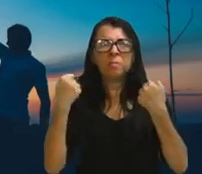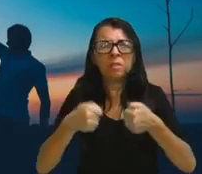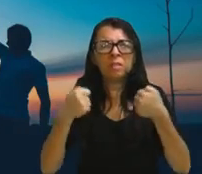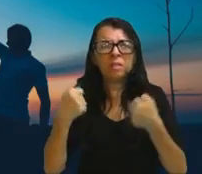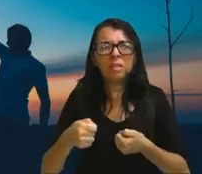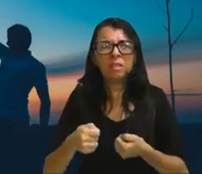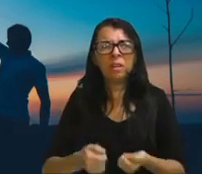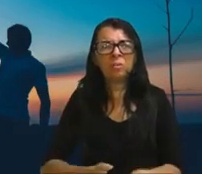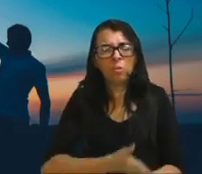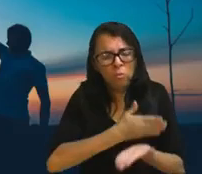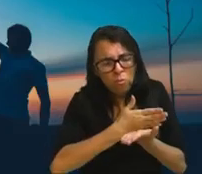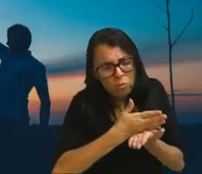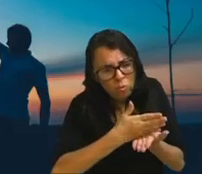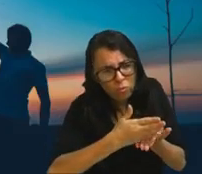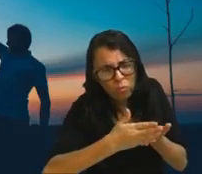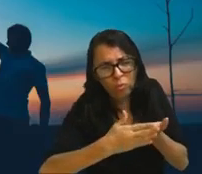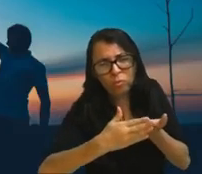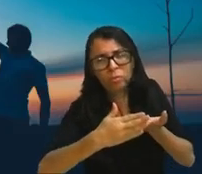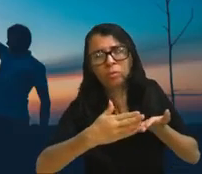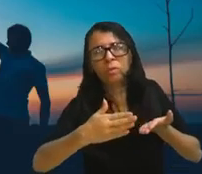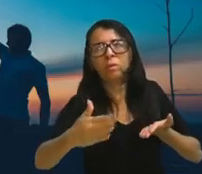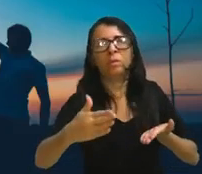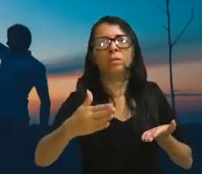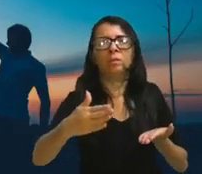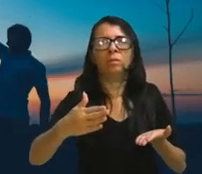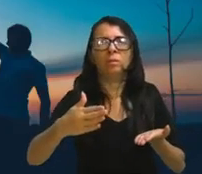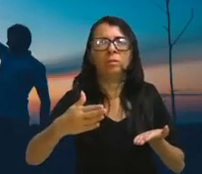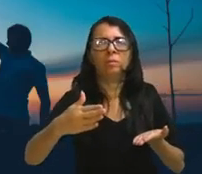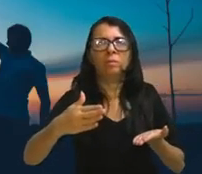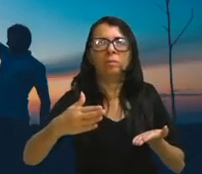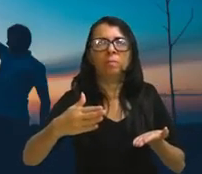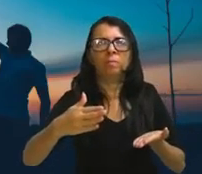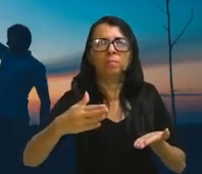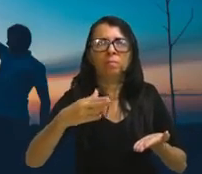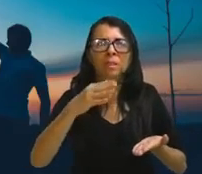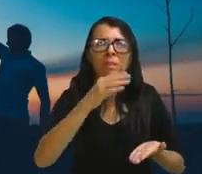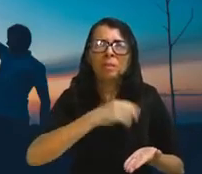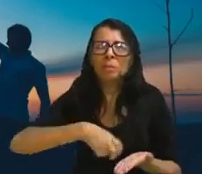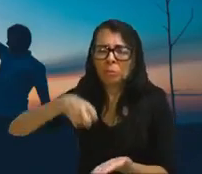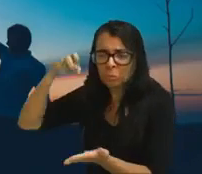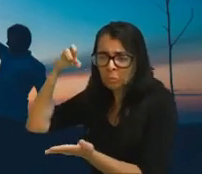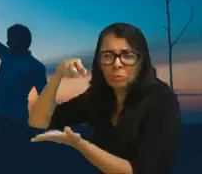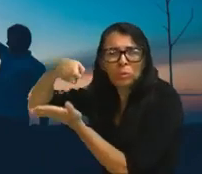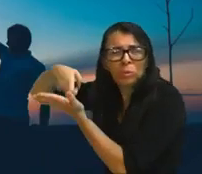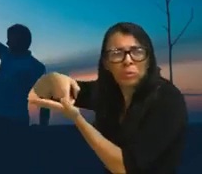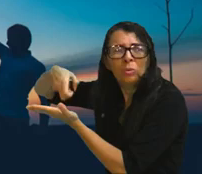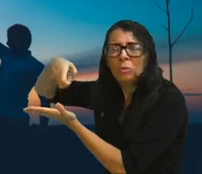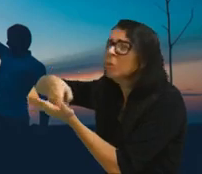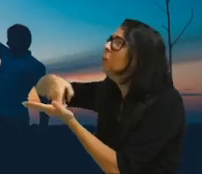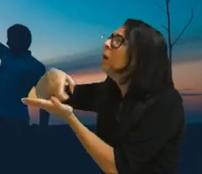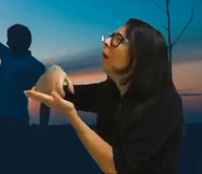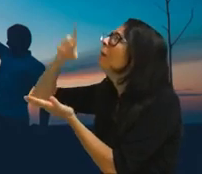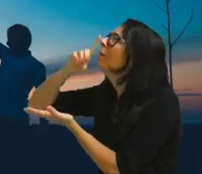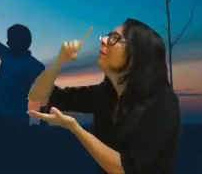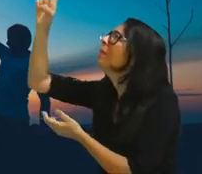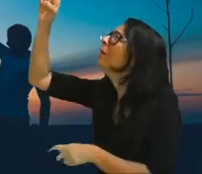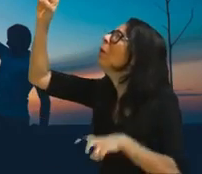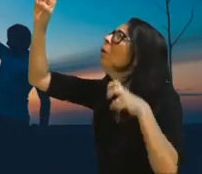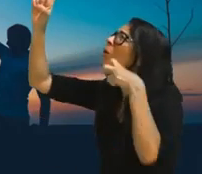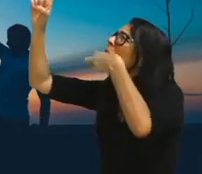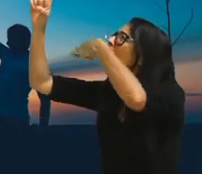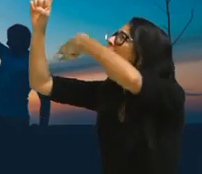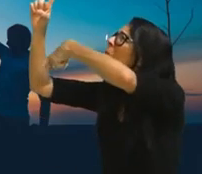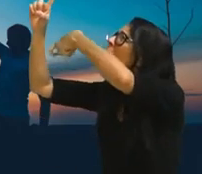Talvez estão até blasfemando contra Deus, porque o emprego que não aparece, é as contas que não param de